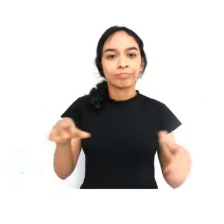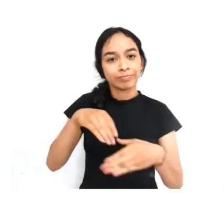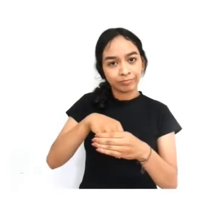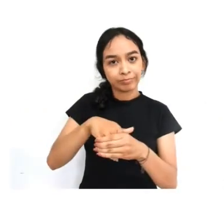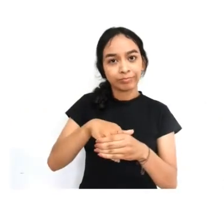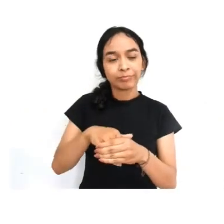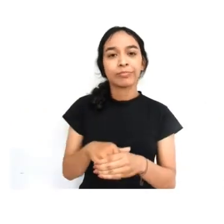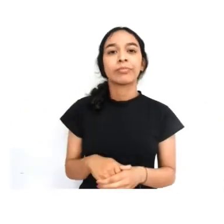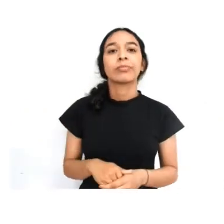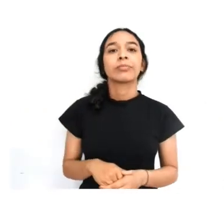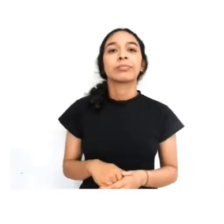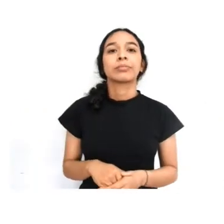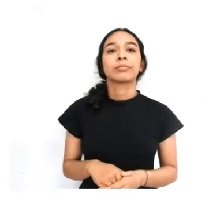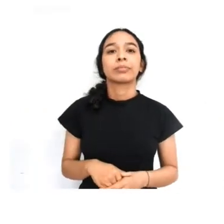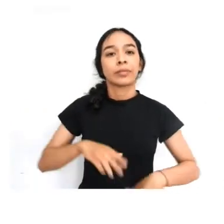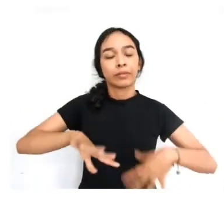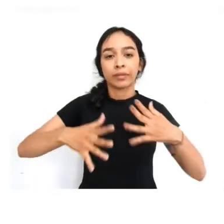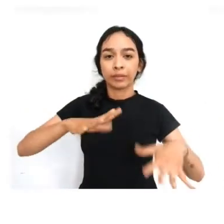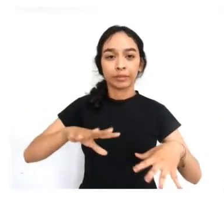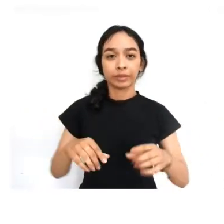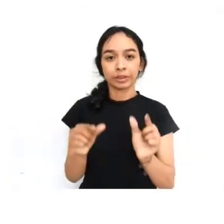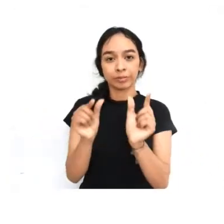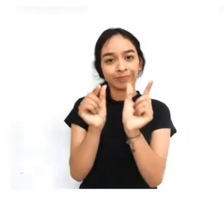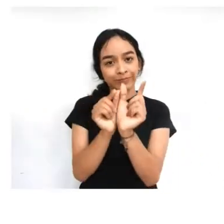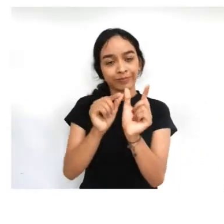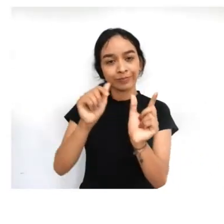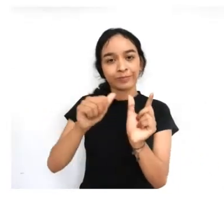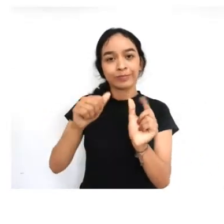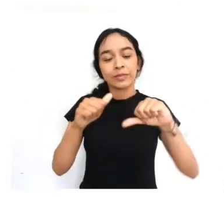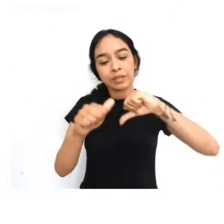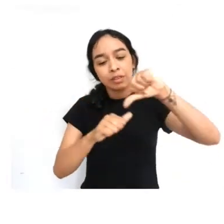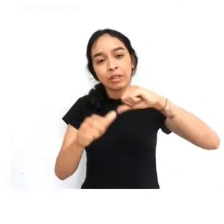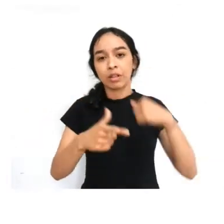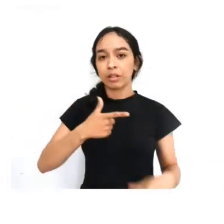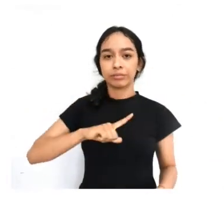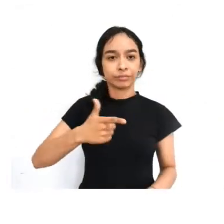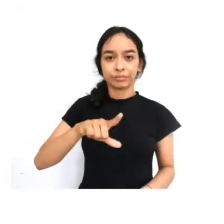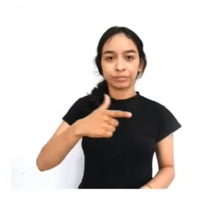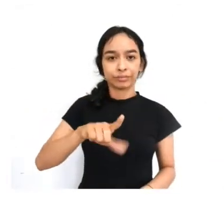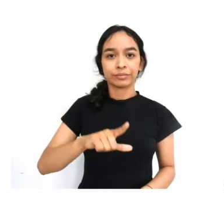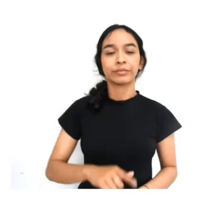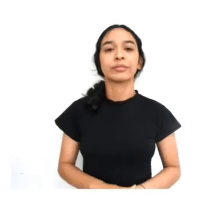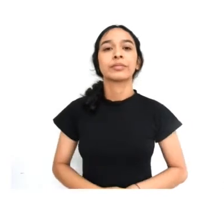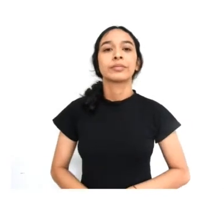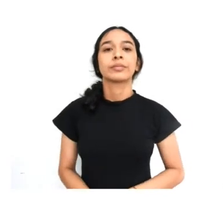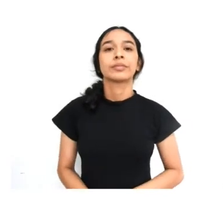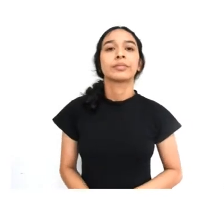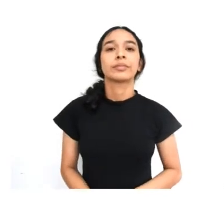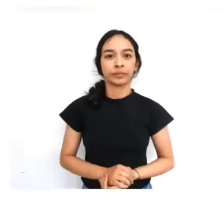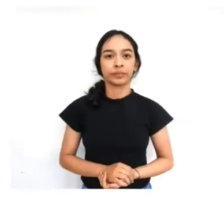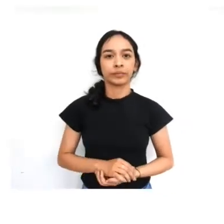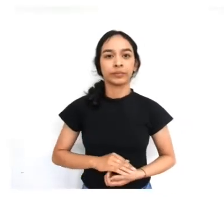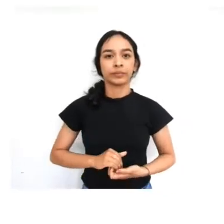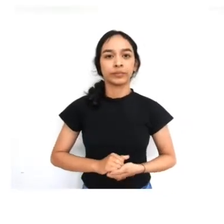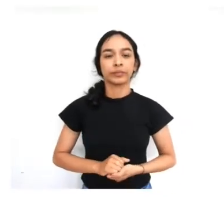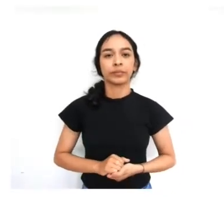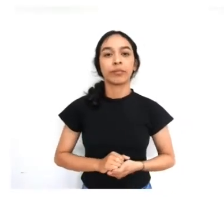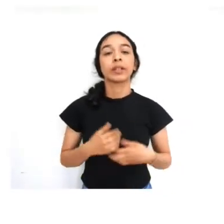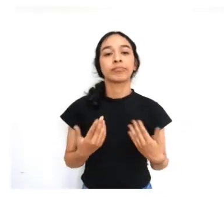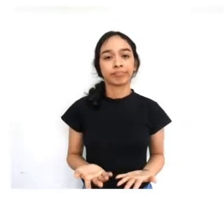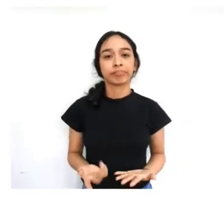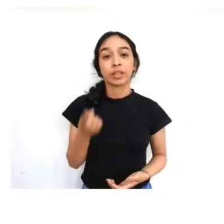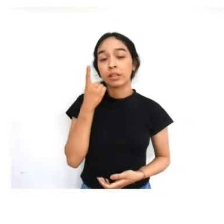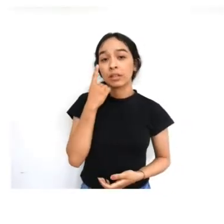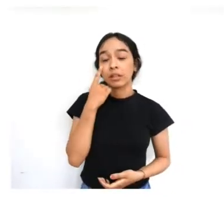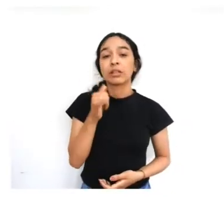a desinência desta palavra não tenha nenhuma alteração. Bem, vejamos aqui este